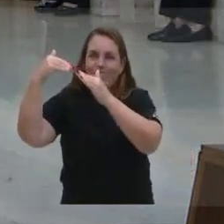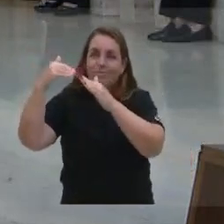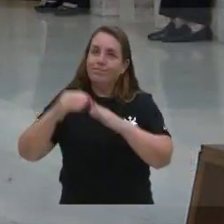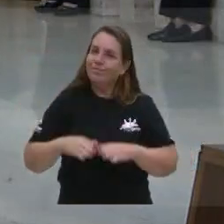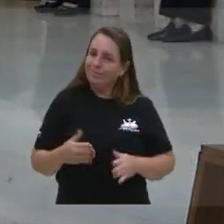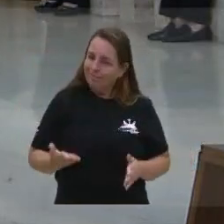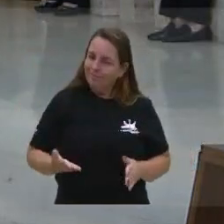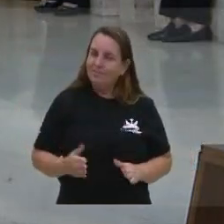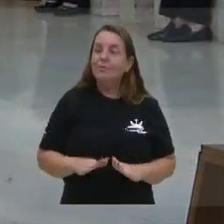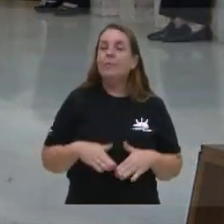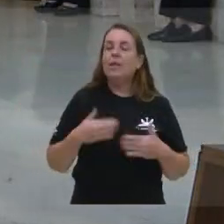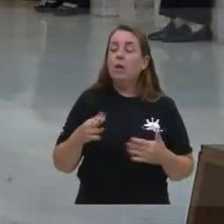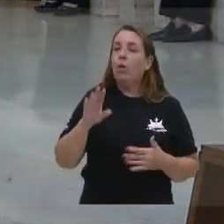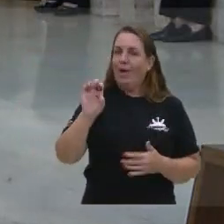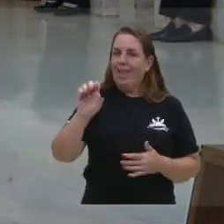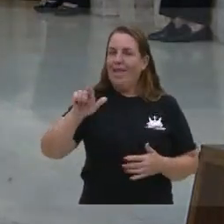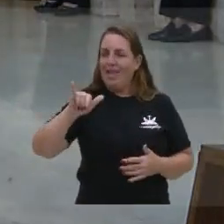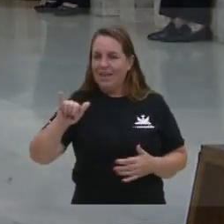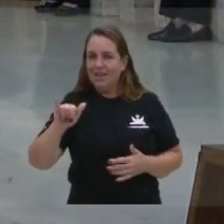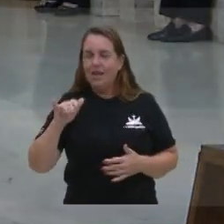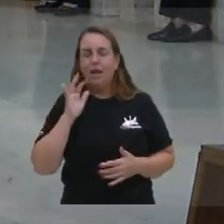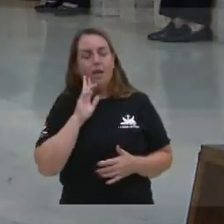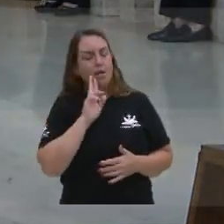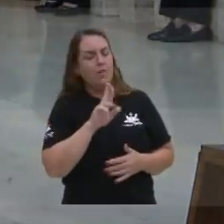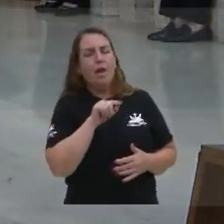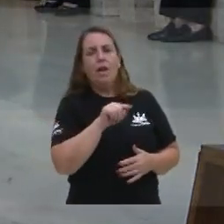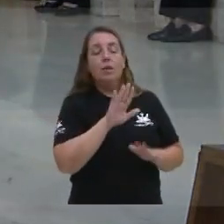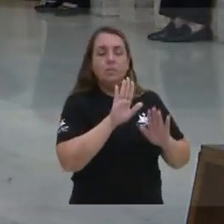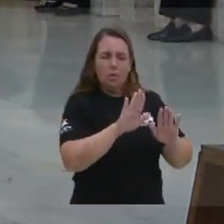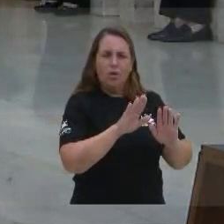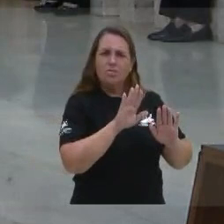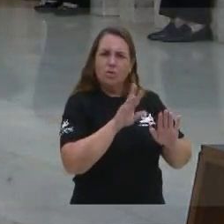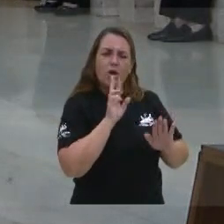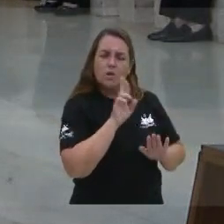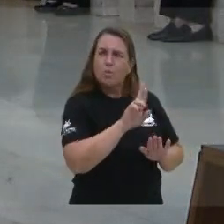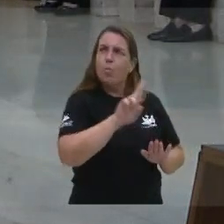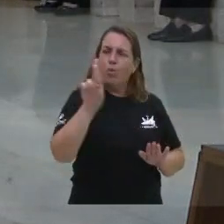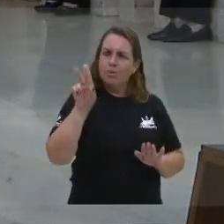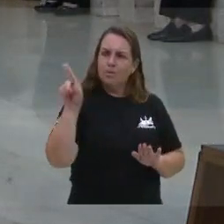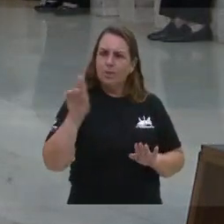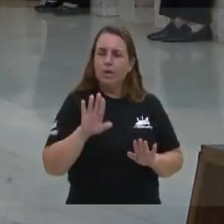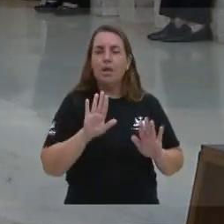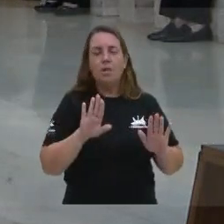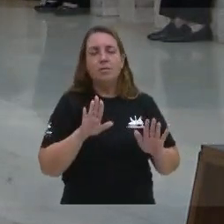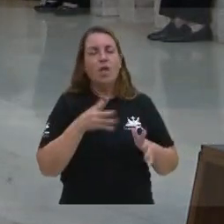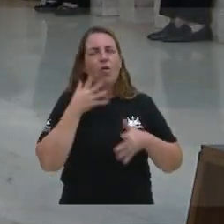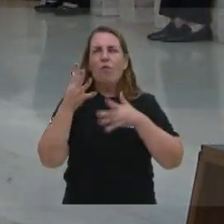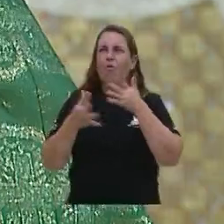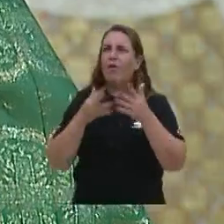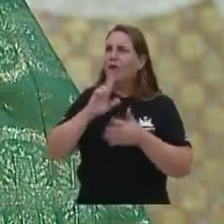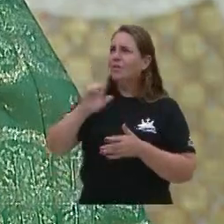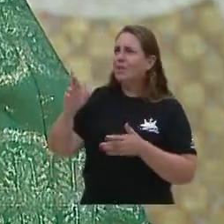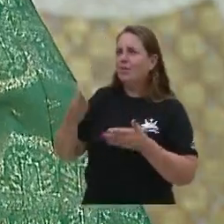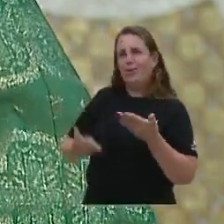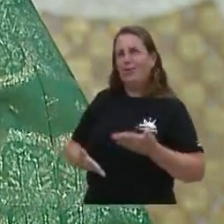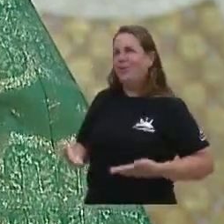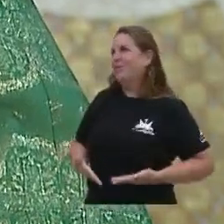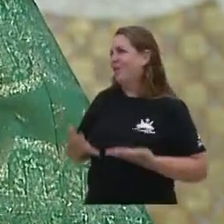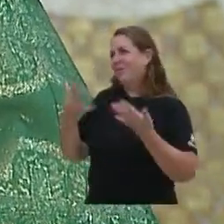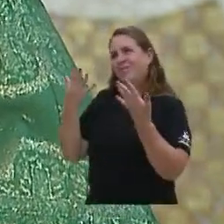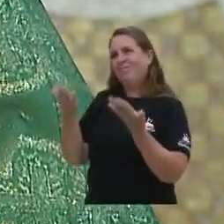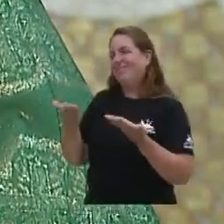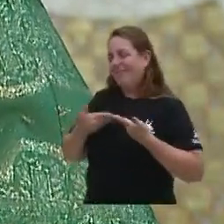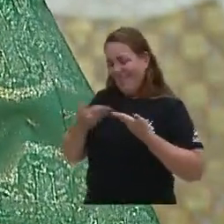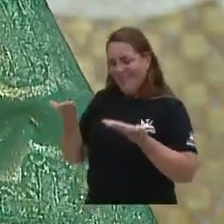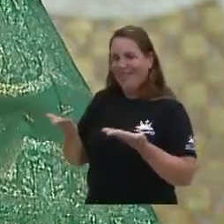espiritual de Samuel, diz: apenas diga isso. Fala, Senhor, que teu servo escuta.